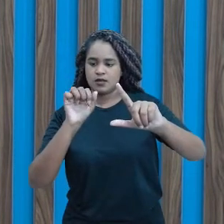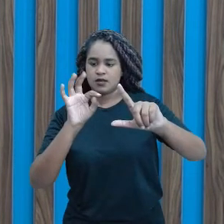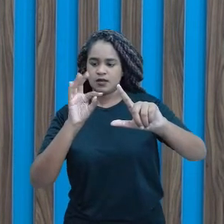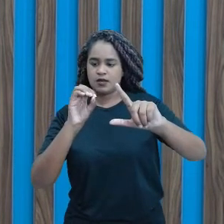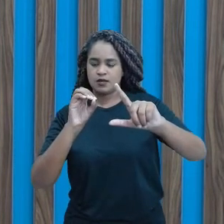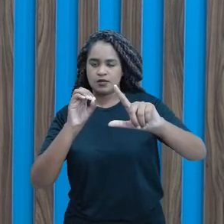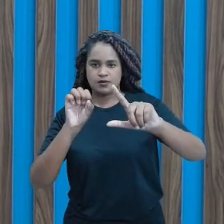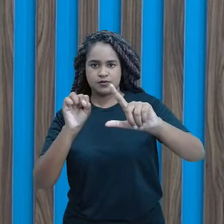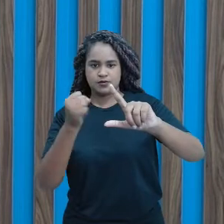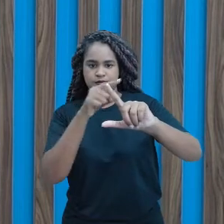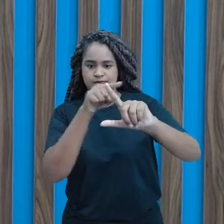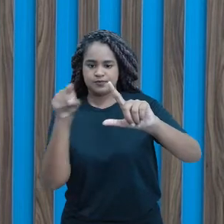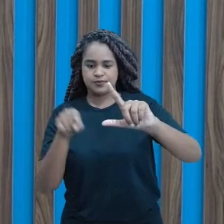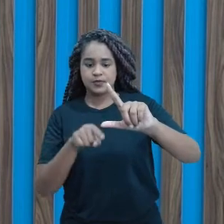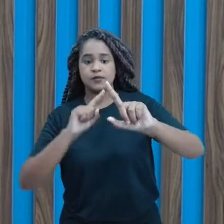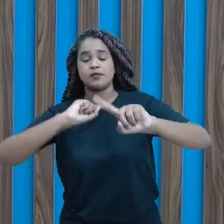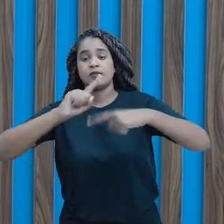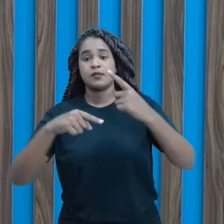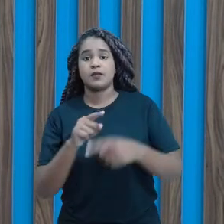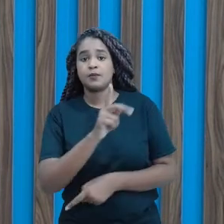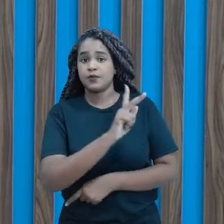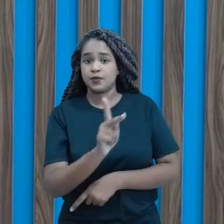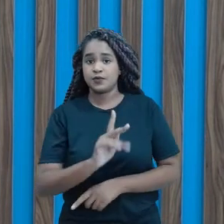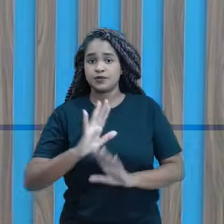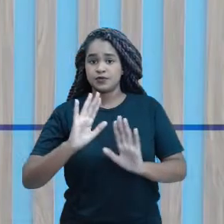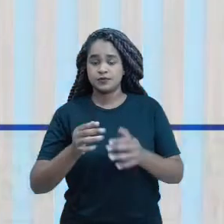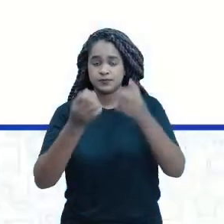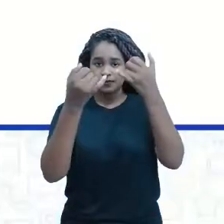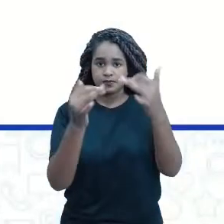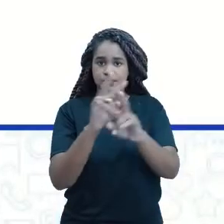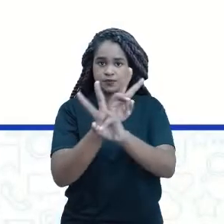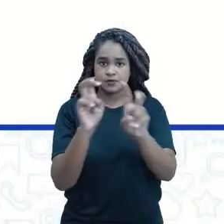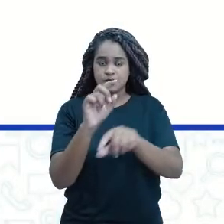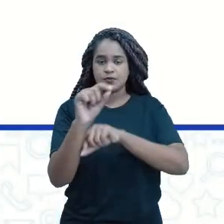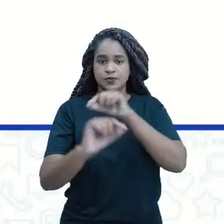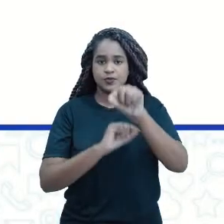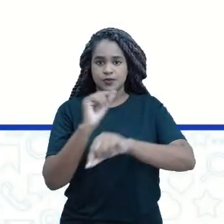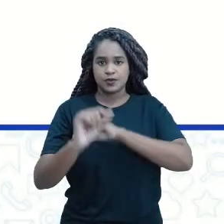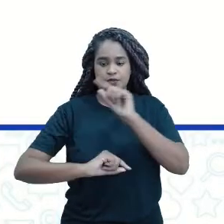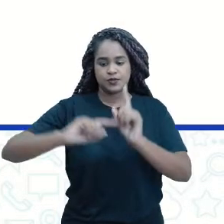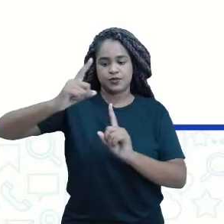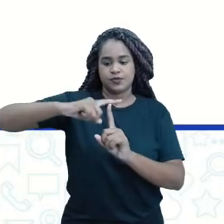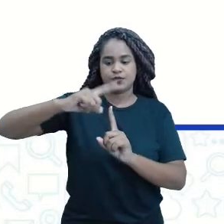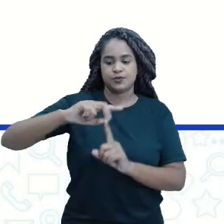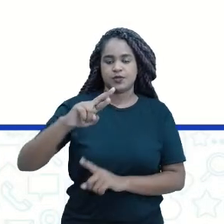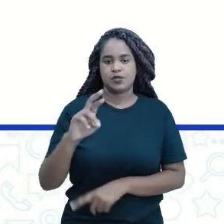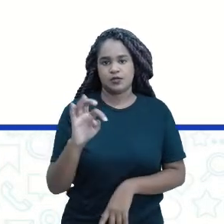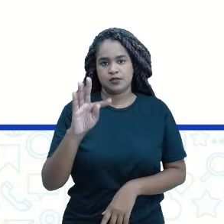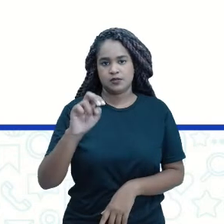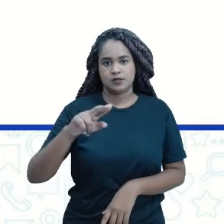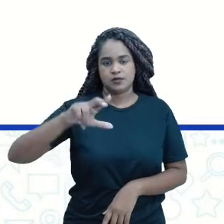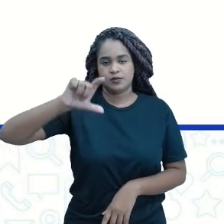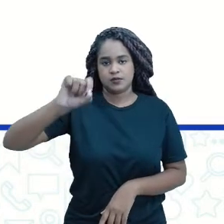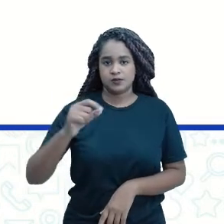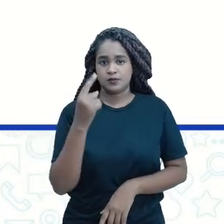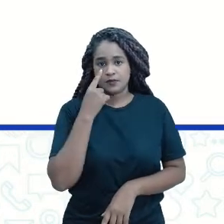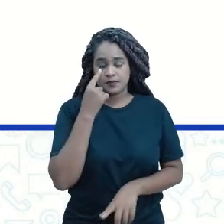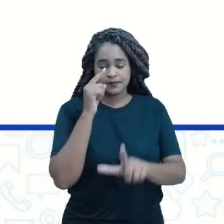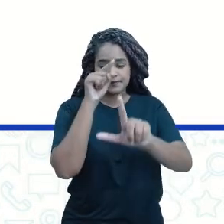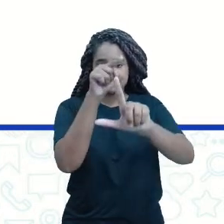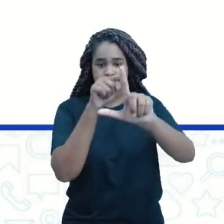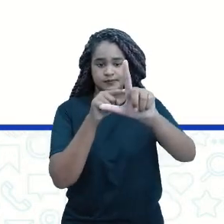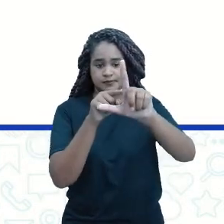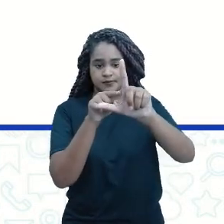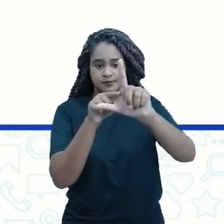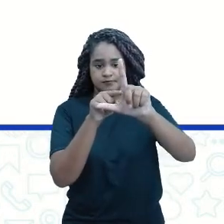a relação que existe, tá, entre o triângulo retângulo, onde dos 3 ângulos existentes,